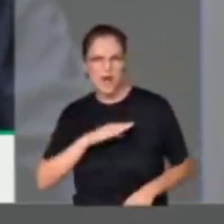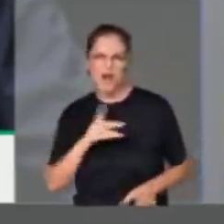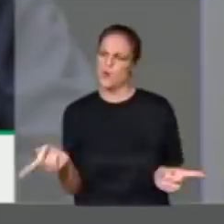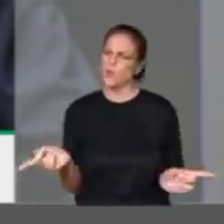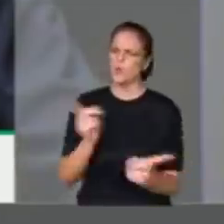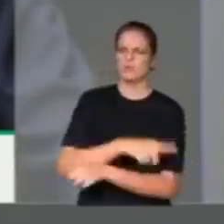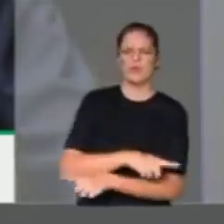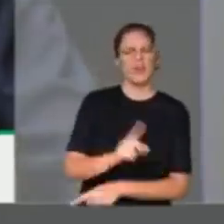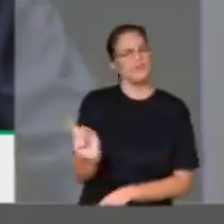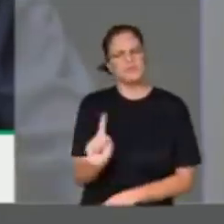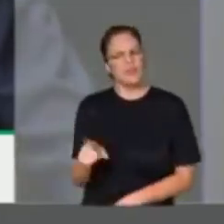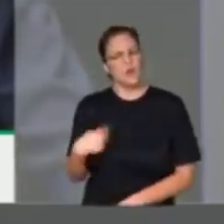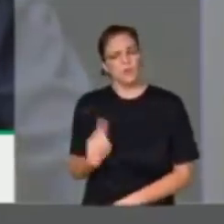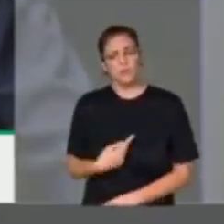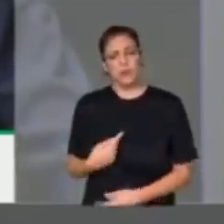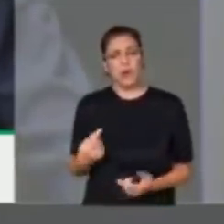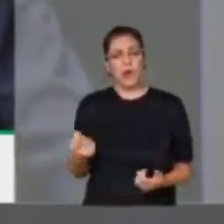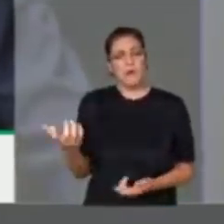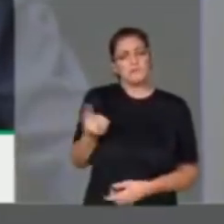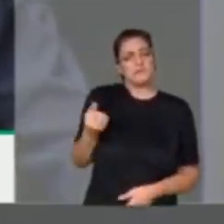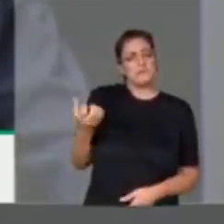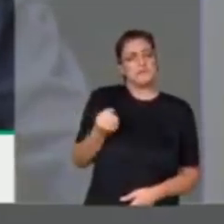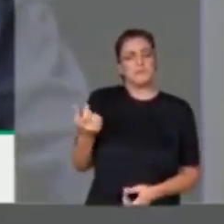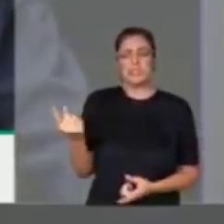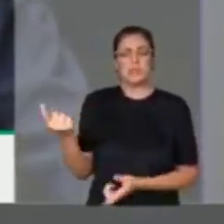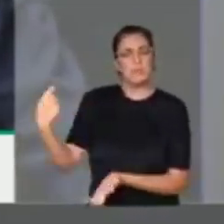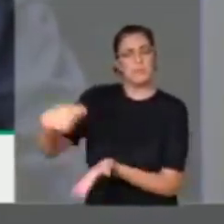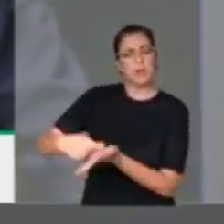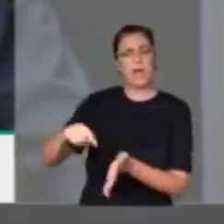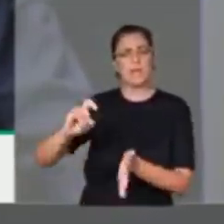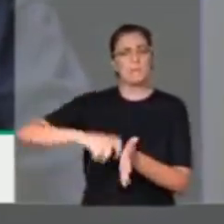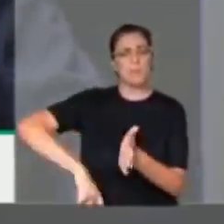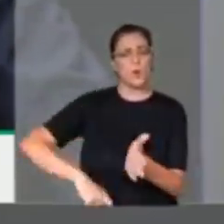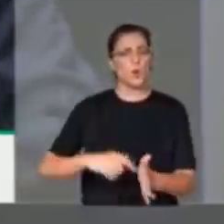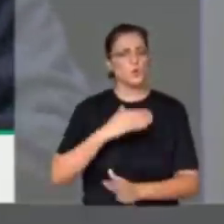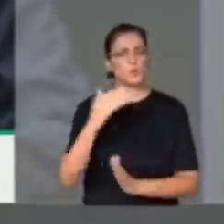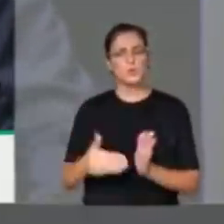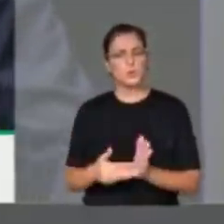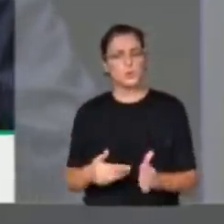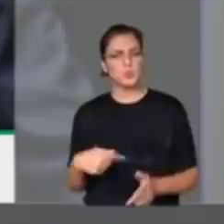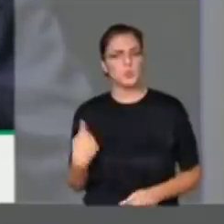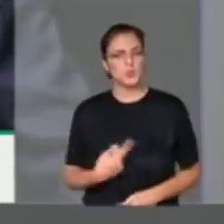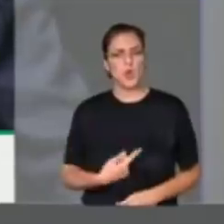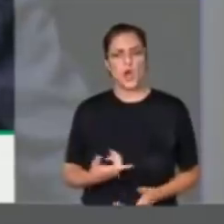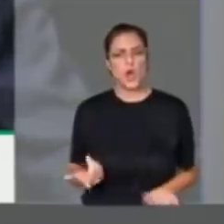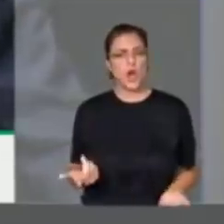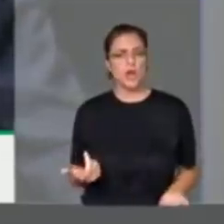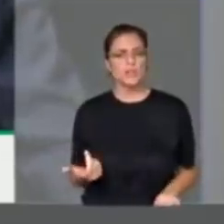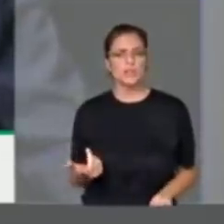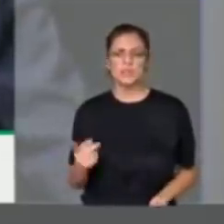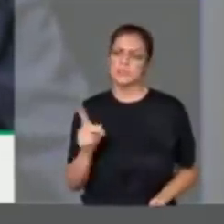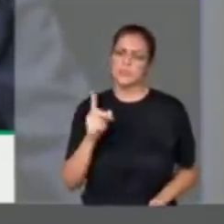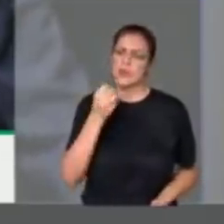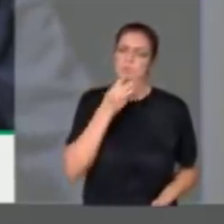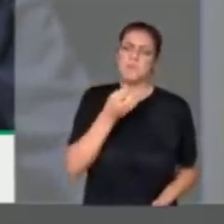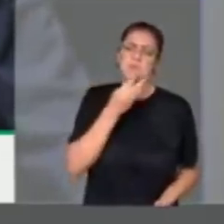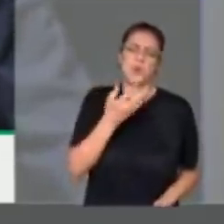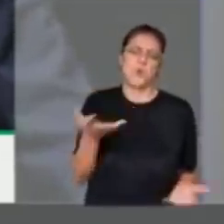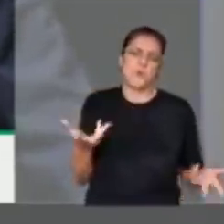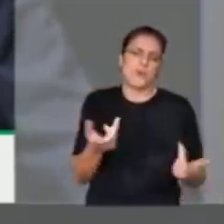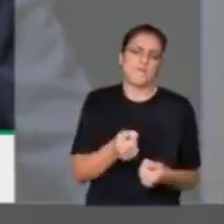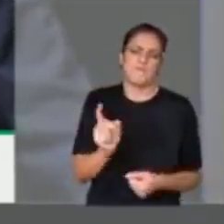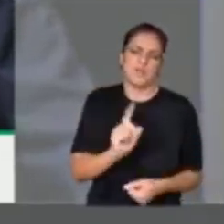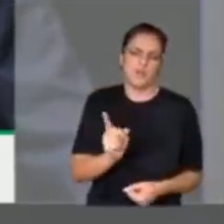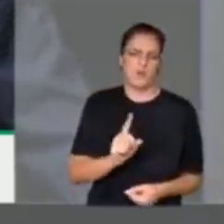somos sustentados por todos esses empresários aqui com dinheiro público, que é dinheiro do pagador de impostos, como se nós fôssemos os bonzinhos, os iluminados,